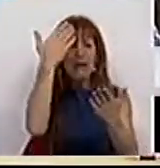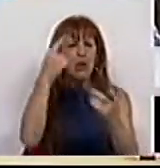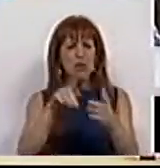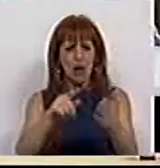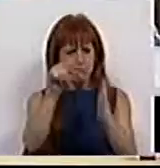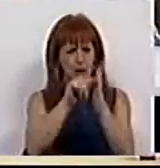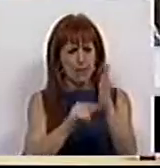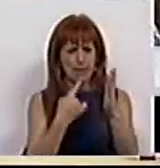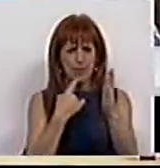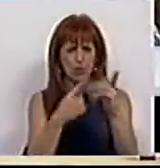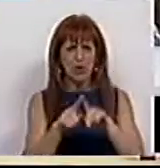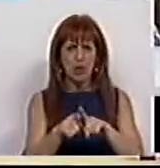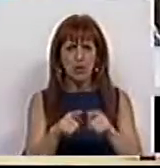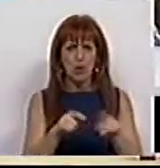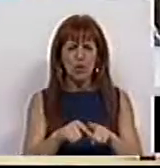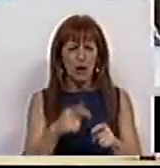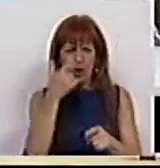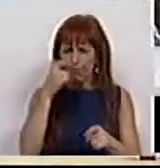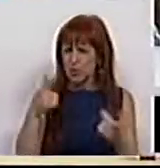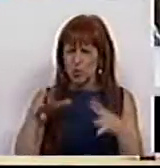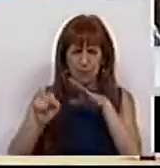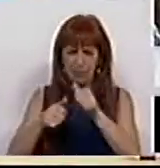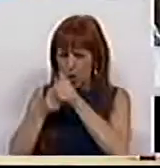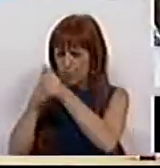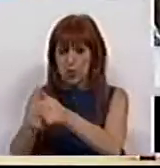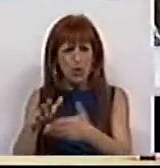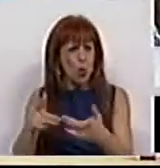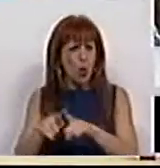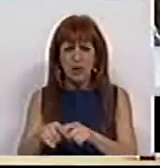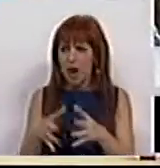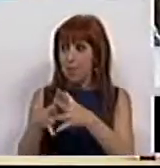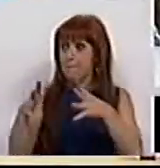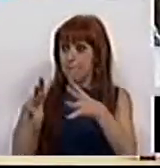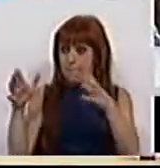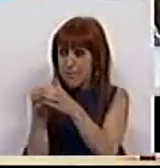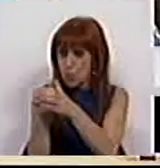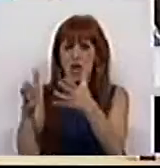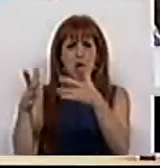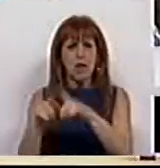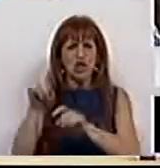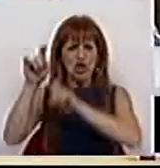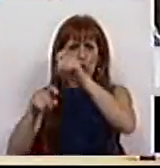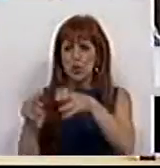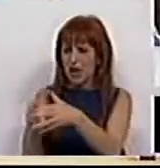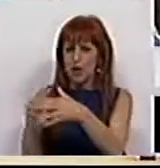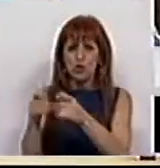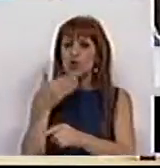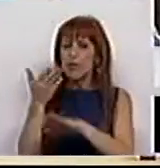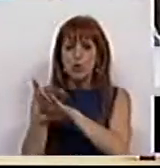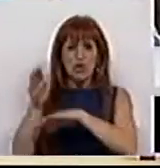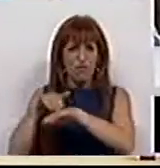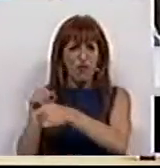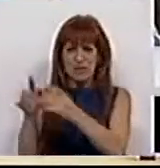uma lista para perseguir e caçar desconhecidos, quando eles correspondem a uma esmagadora minoria estatística dos